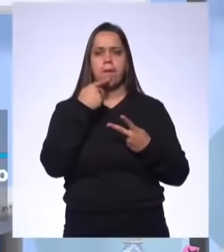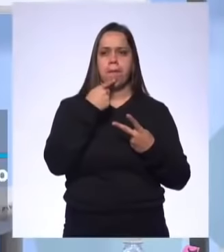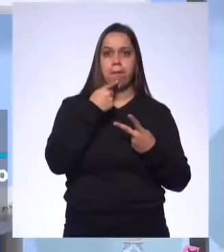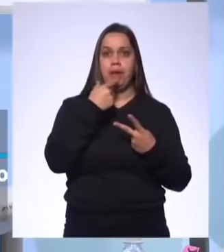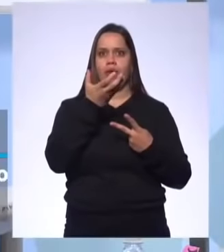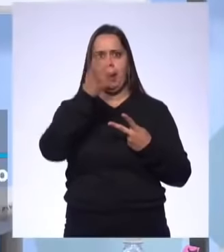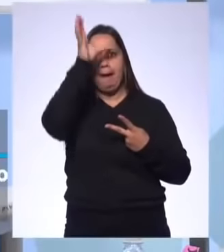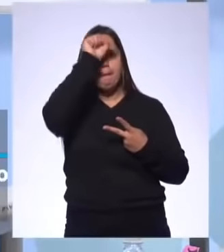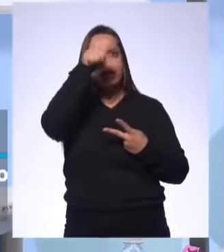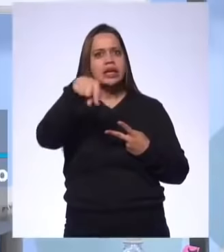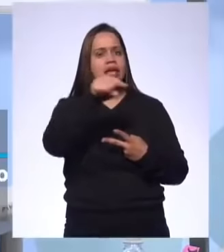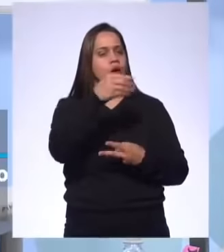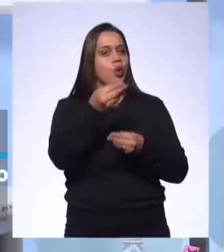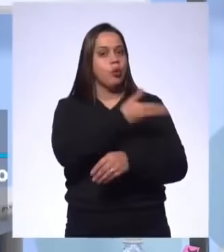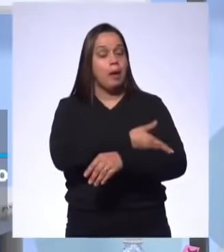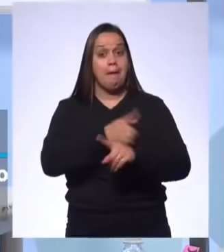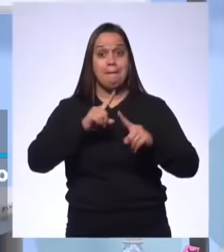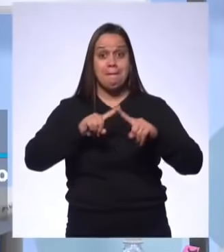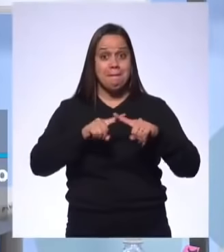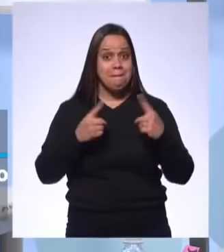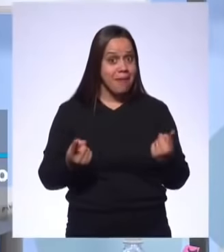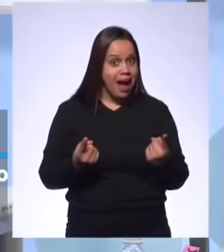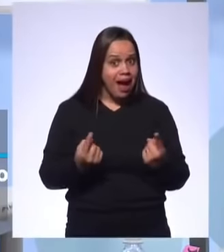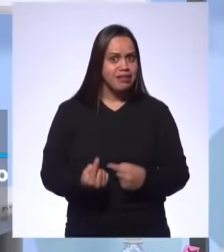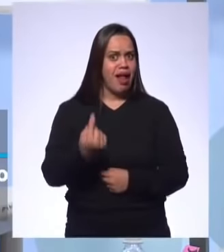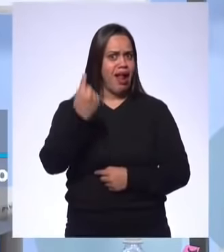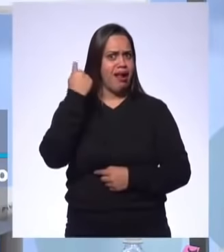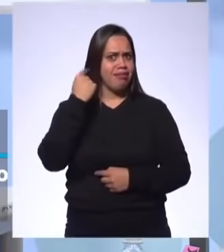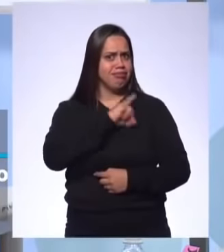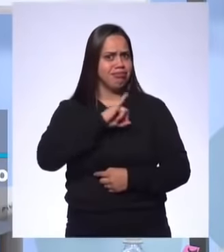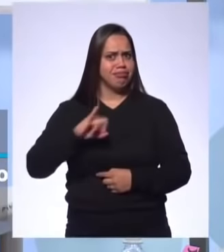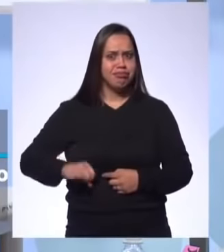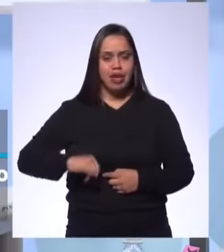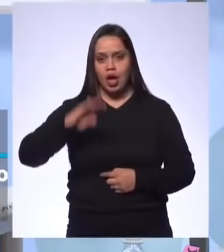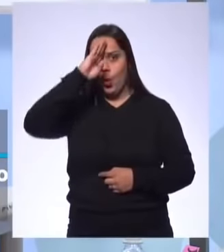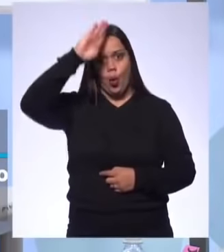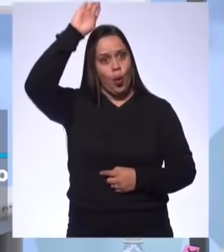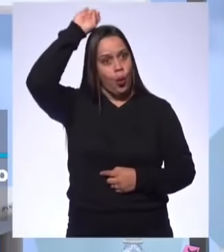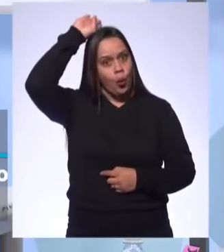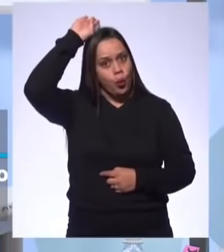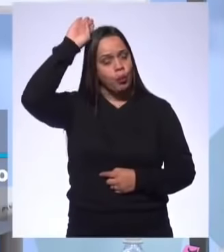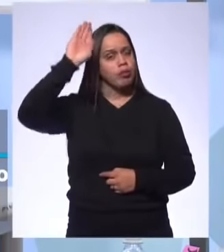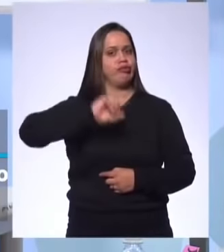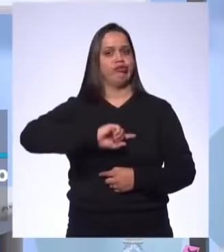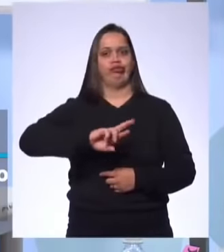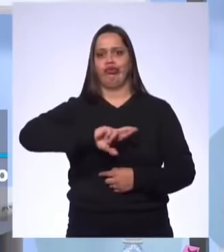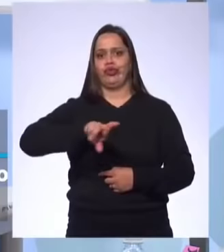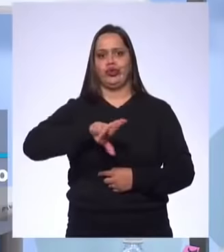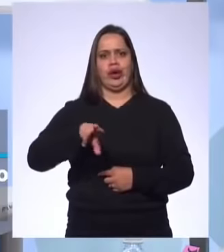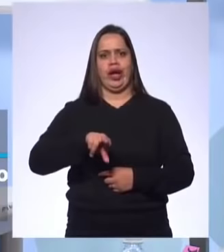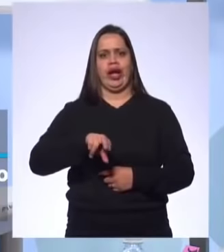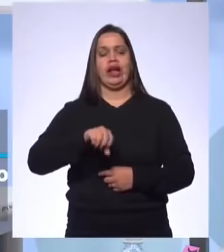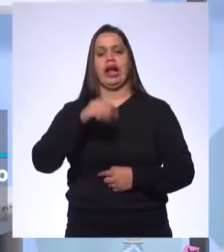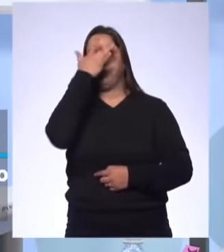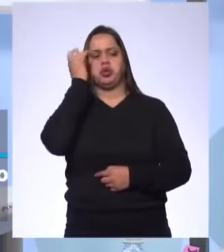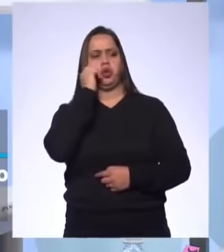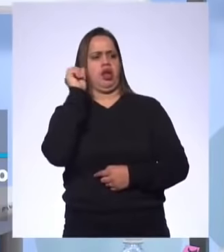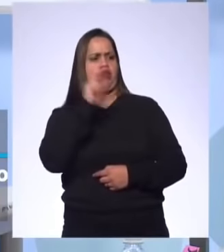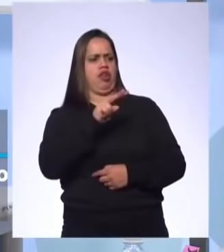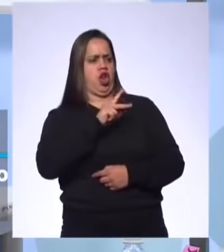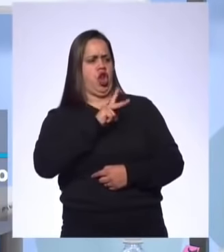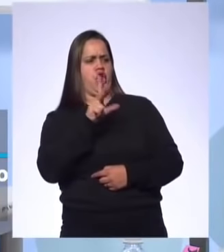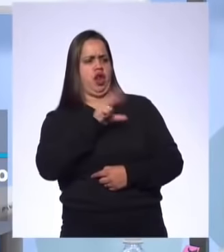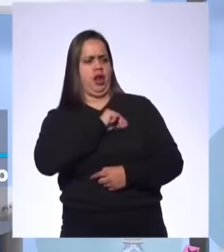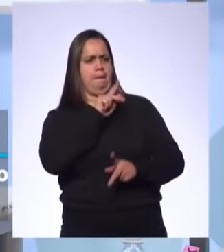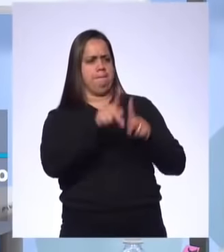aprender com eles. Só que lá no Império Romano não foi assim. Eles foram chamados de bárbaros, de povos bárbaros, mas